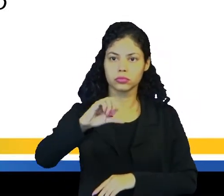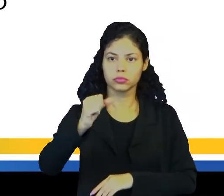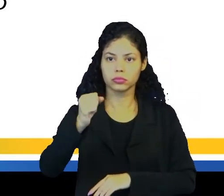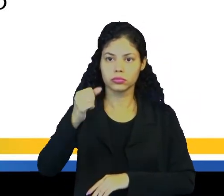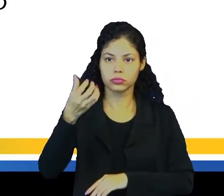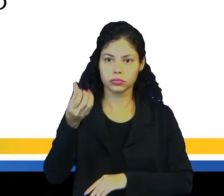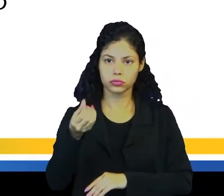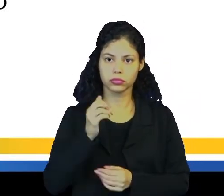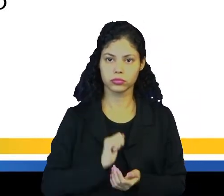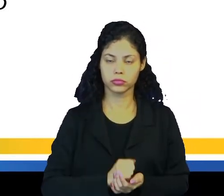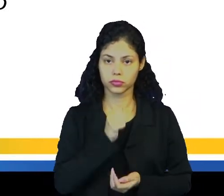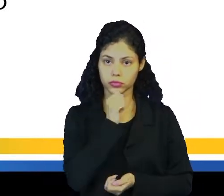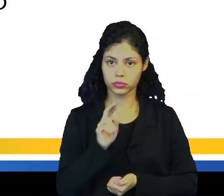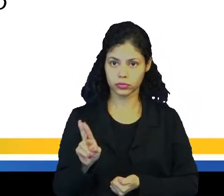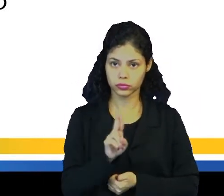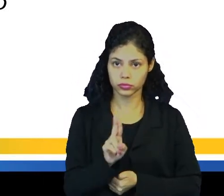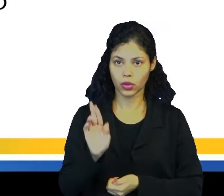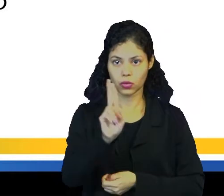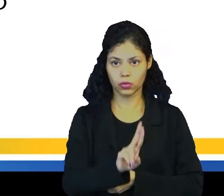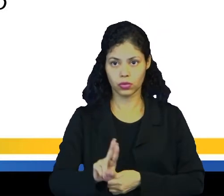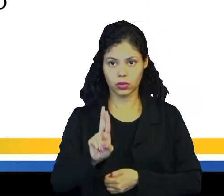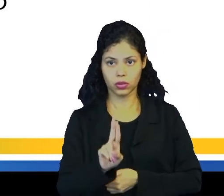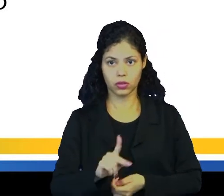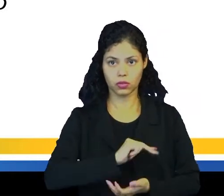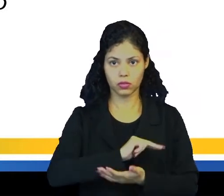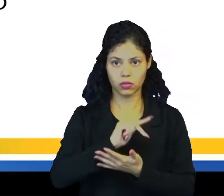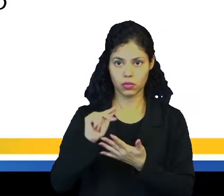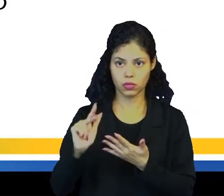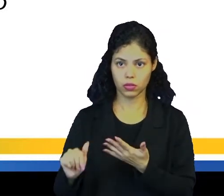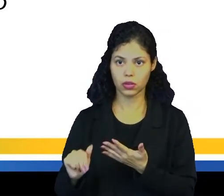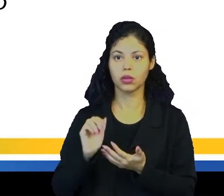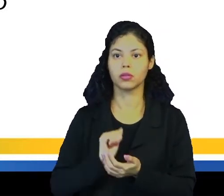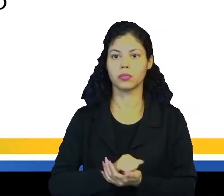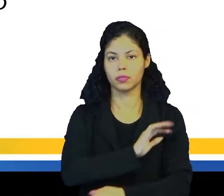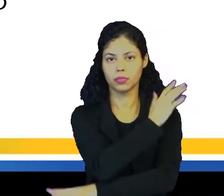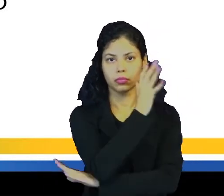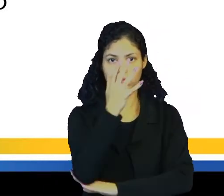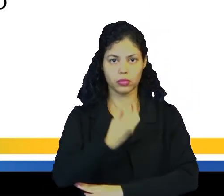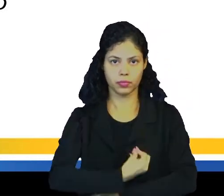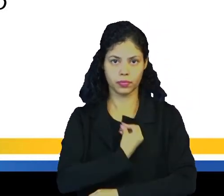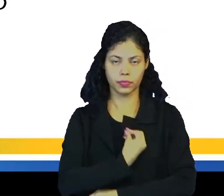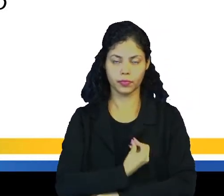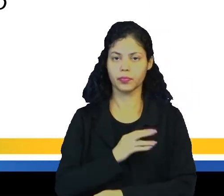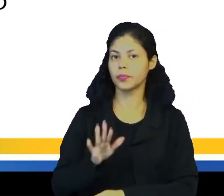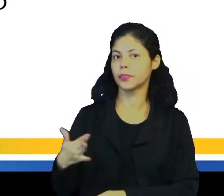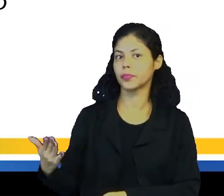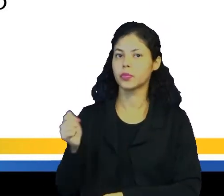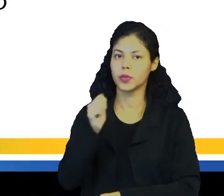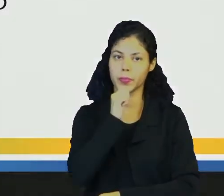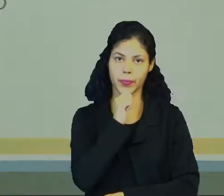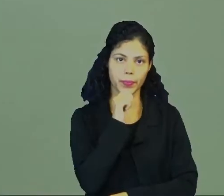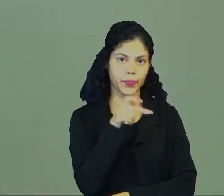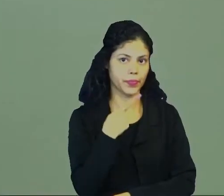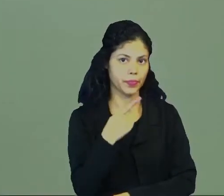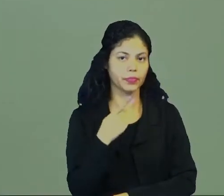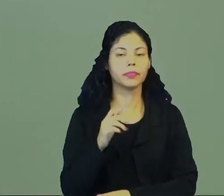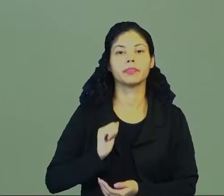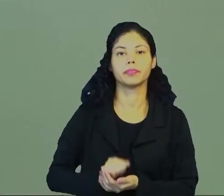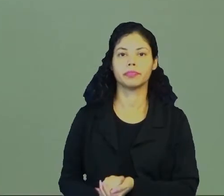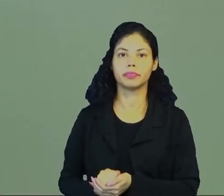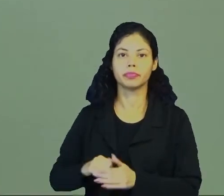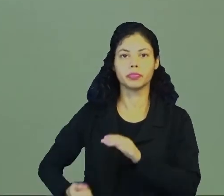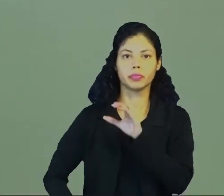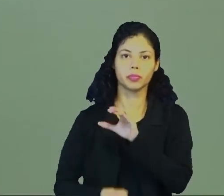1986, a nomenclatura tem sido usada com relação à diversidade da natureza viva. Então, quando se fala desse termo